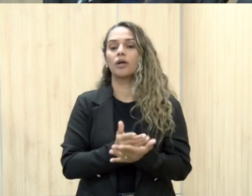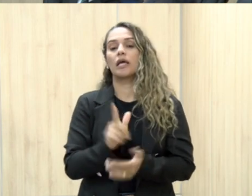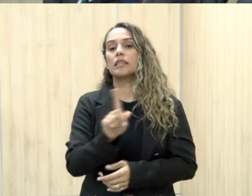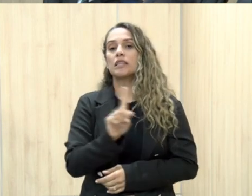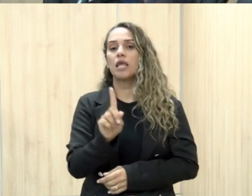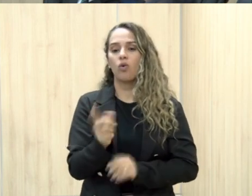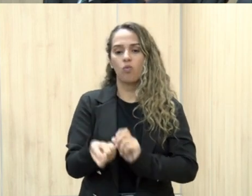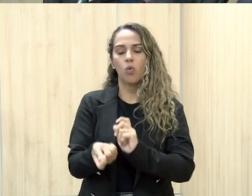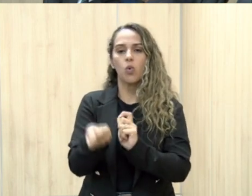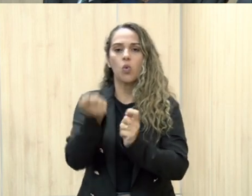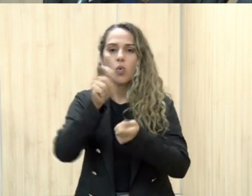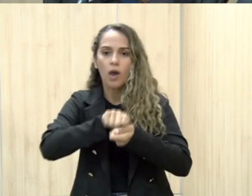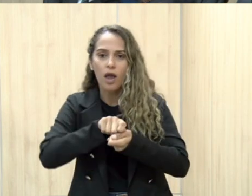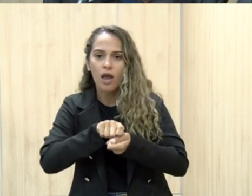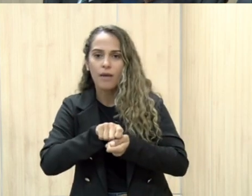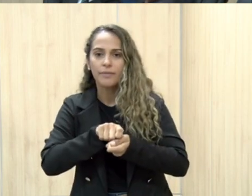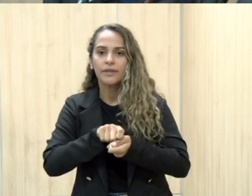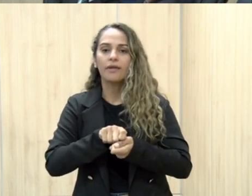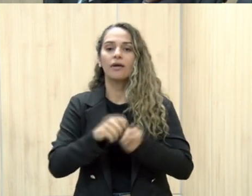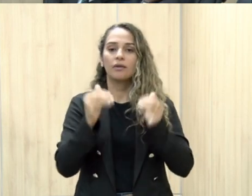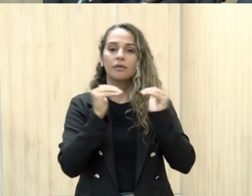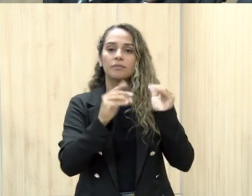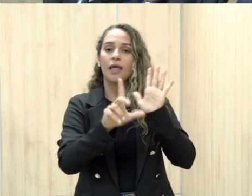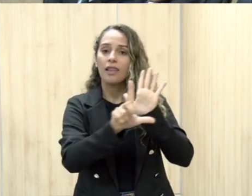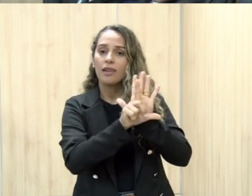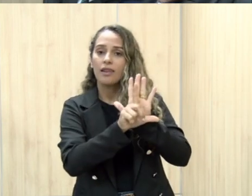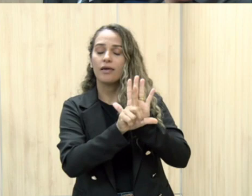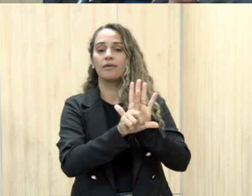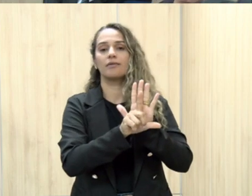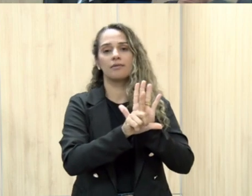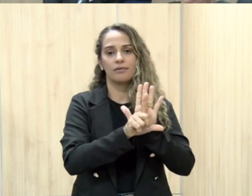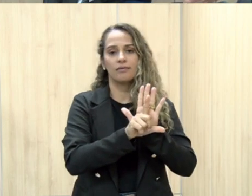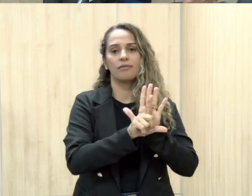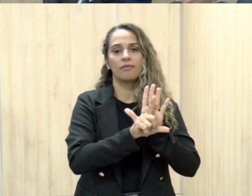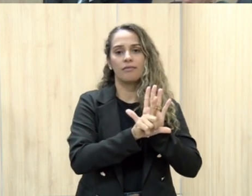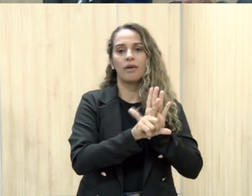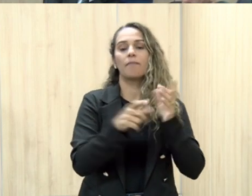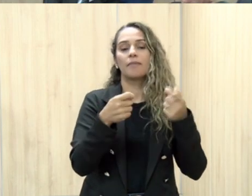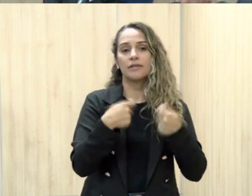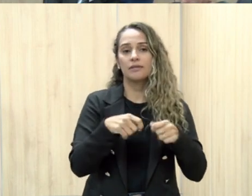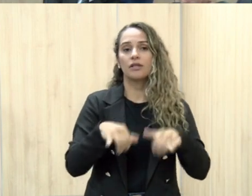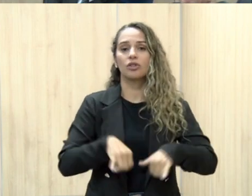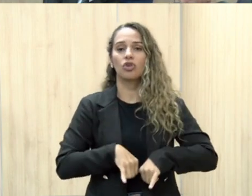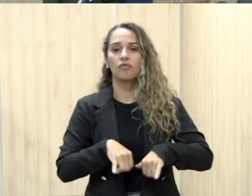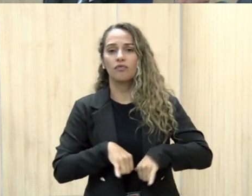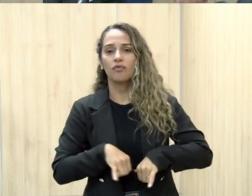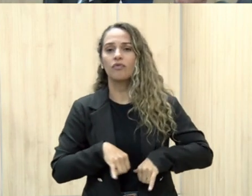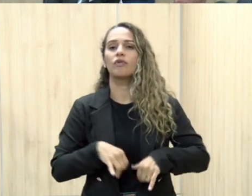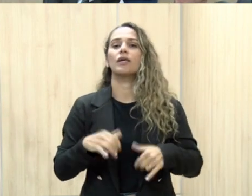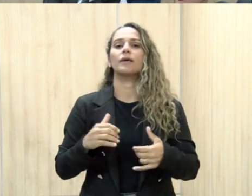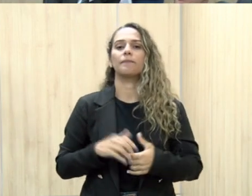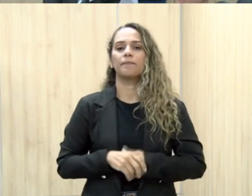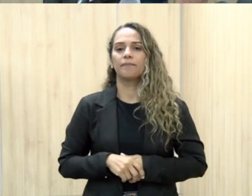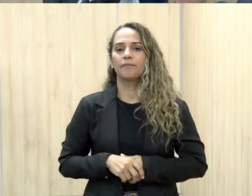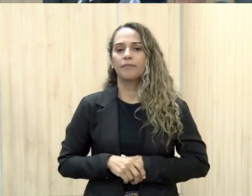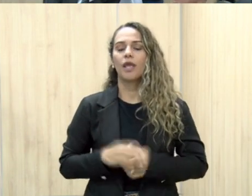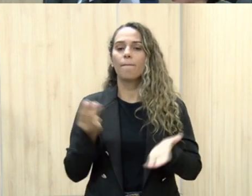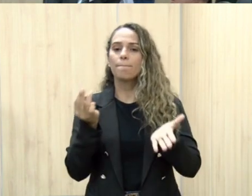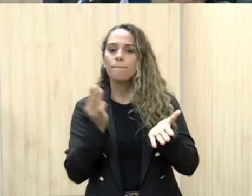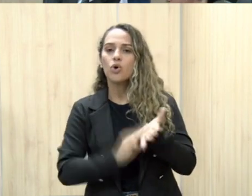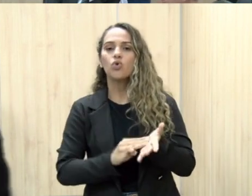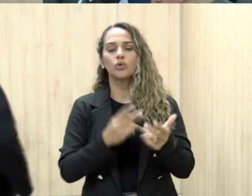se adequarem a exigências desta lei estarão sujeitas as penalidades que pode incluir